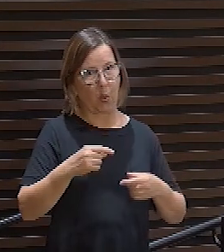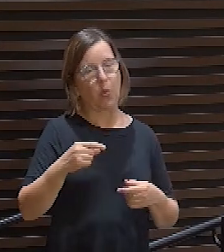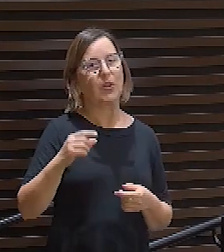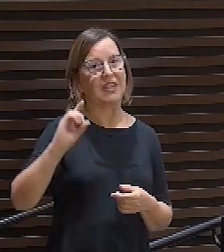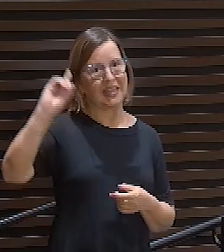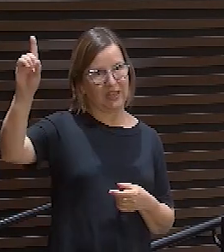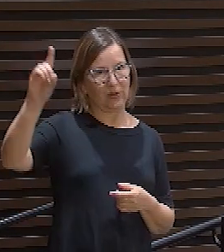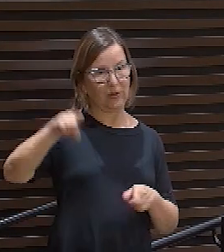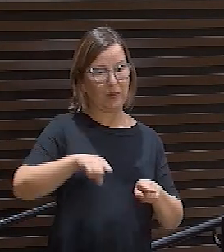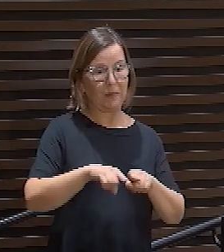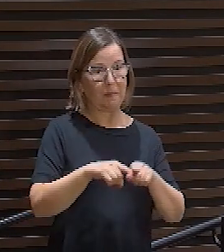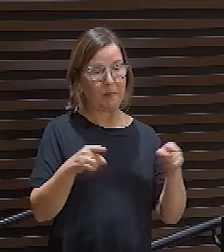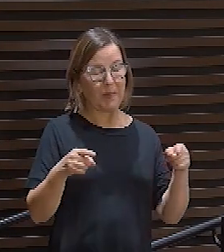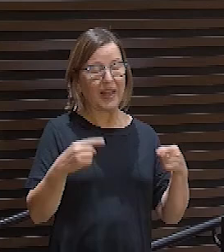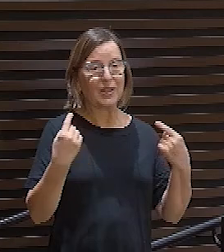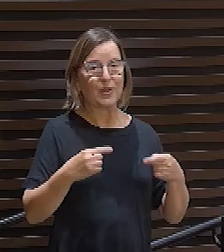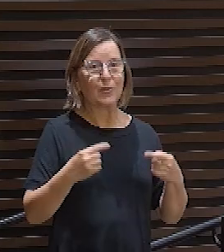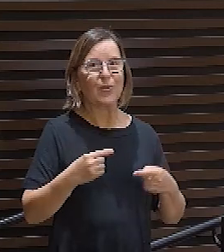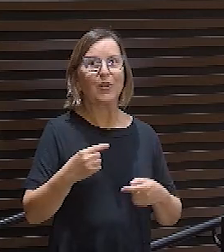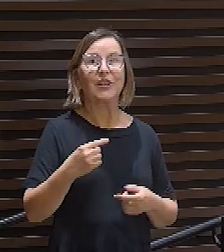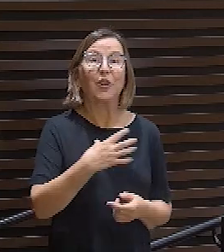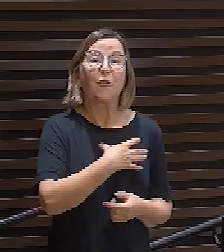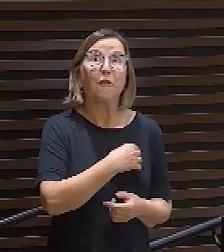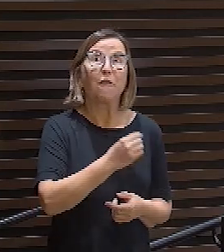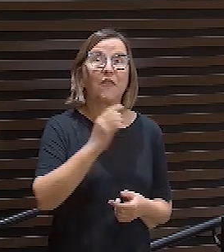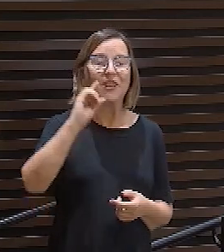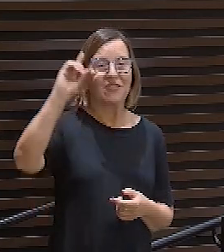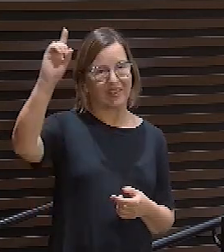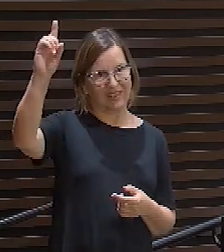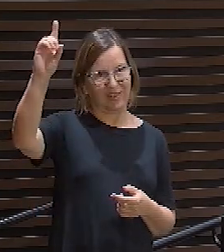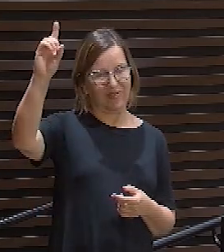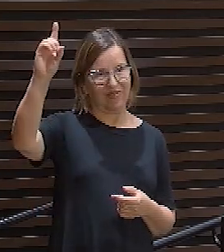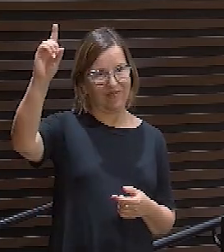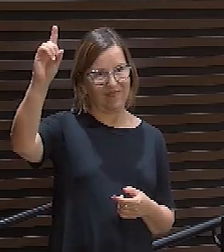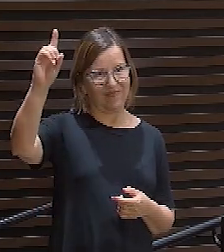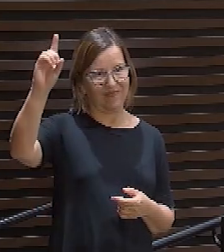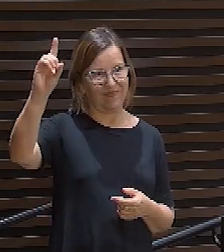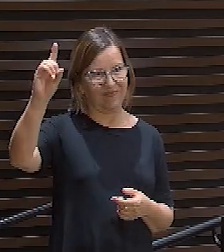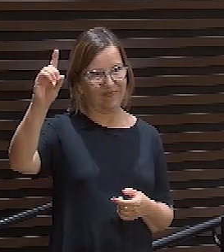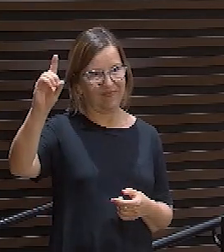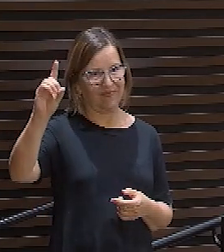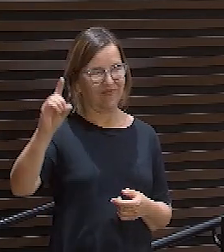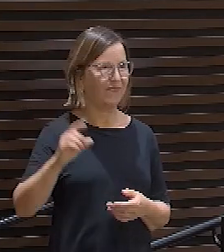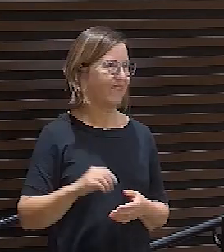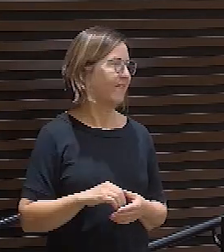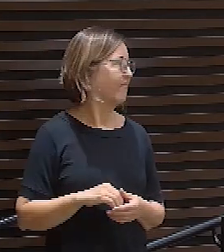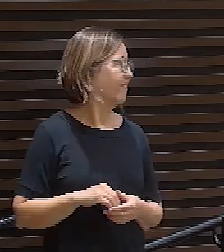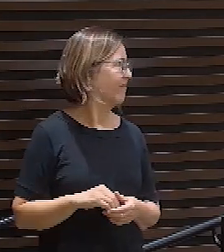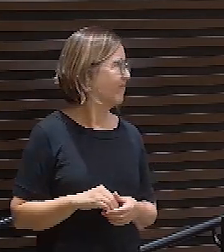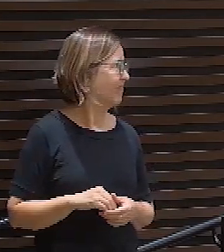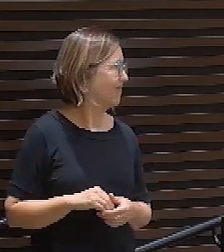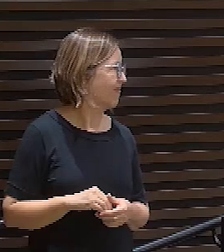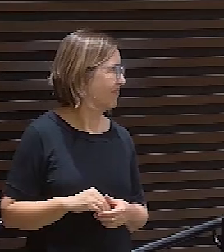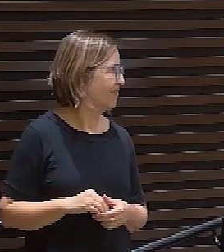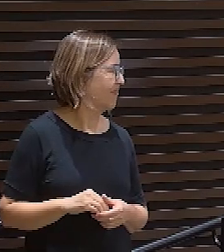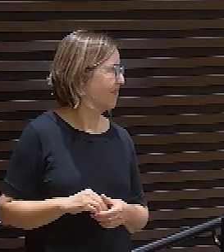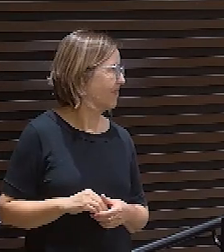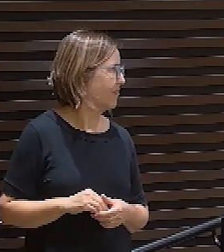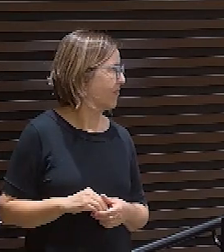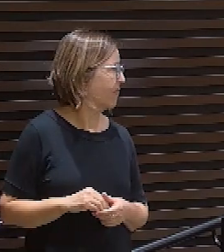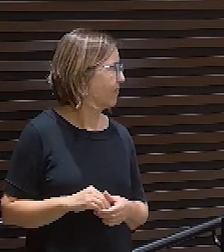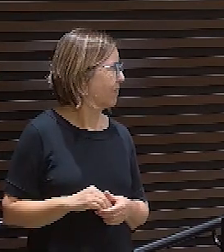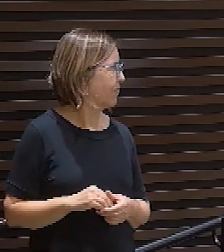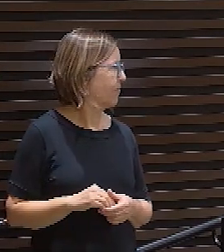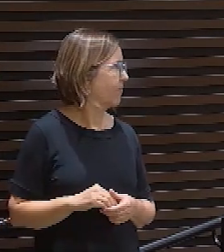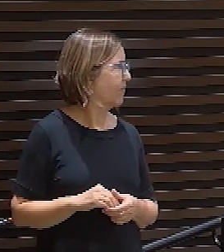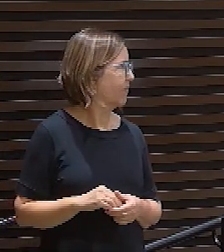dele. E ele, como Senhor, como dono de todas as coisas, ele podia fazer o que ele bem entendesse com a criação. Eu falo o